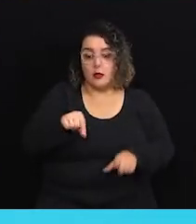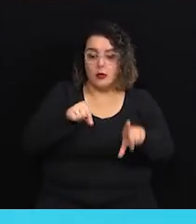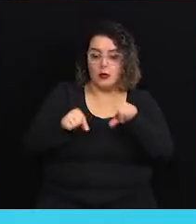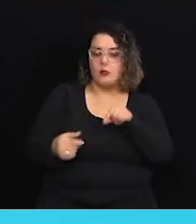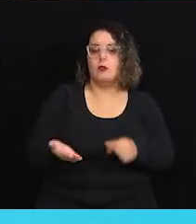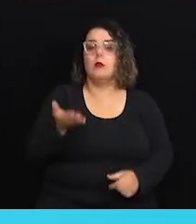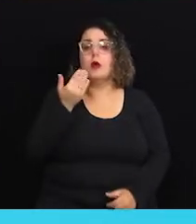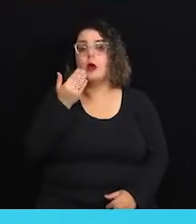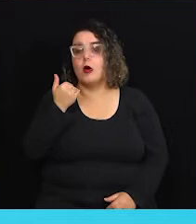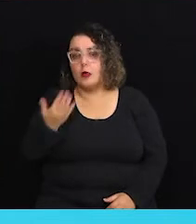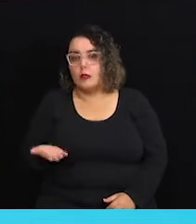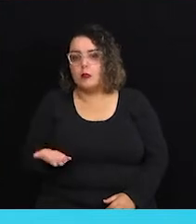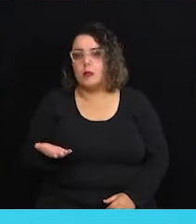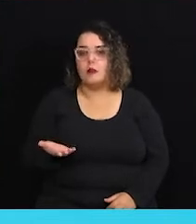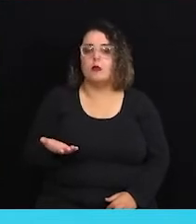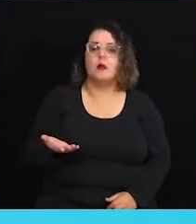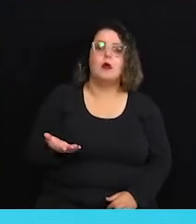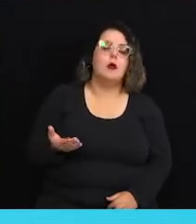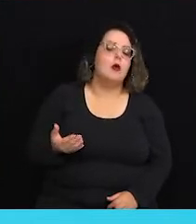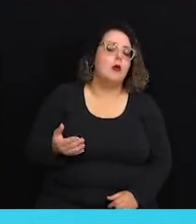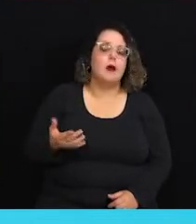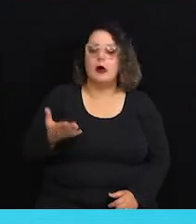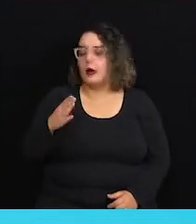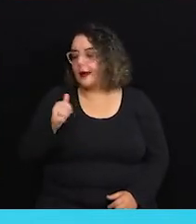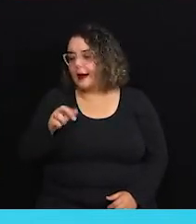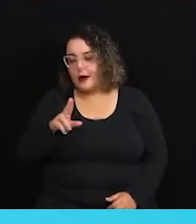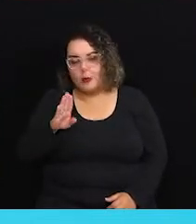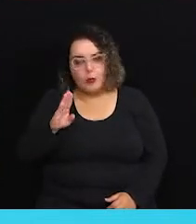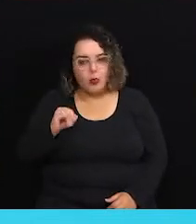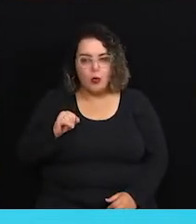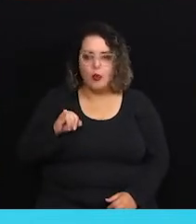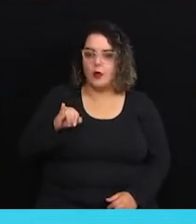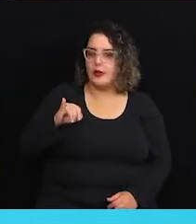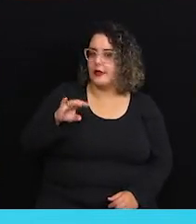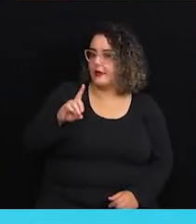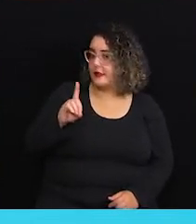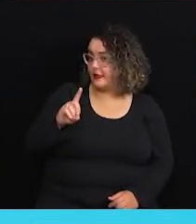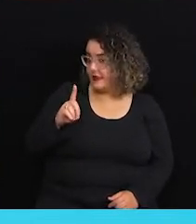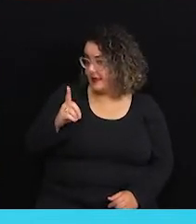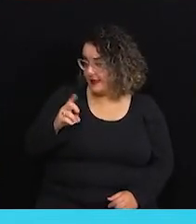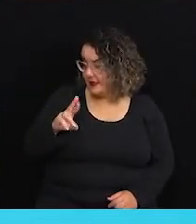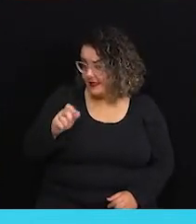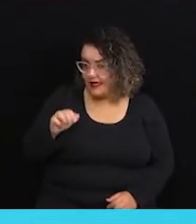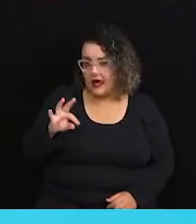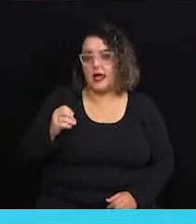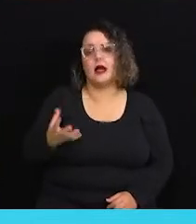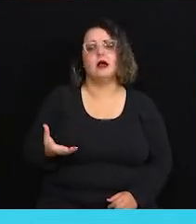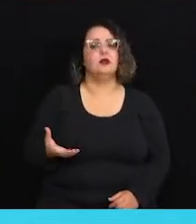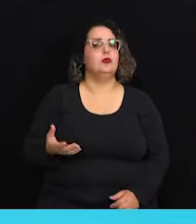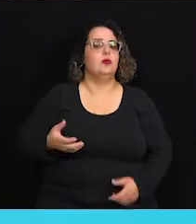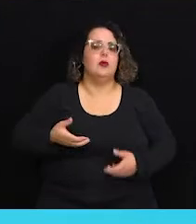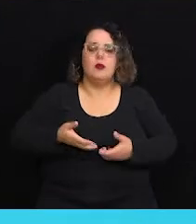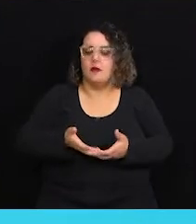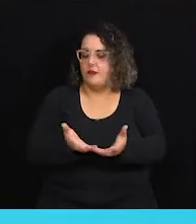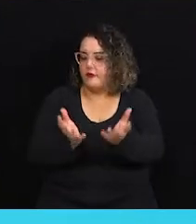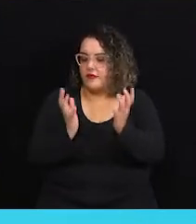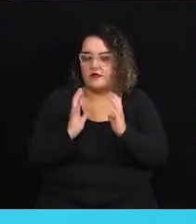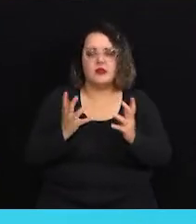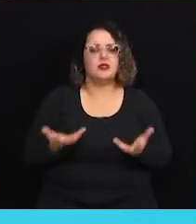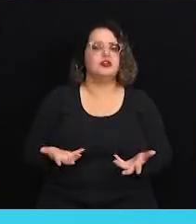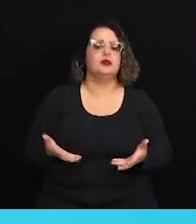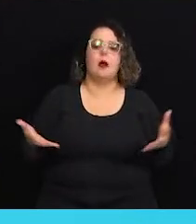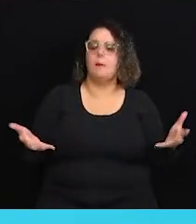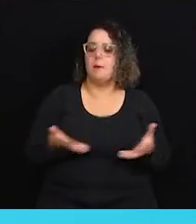fontes alimentares, melhores fontes de carboidratos, proteínas de boa qualidade e abundância de vegetais. Isso